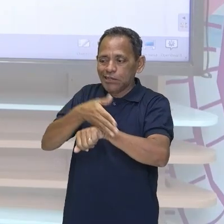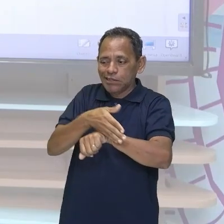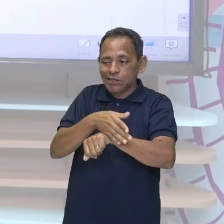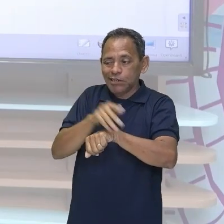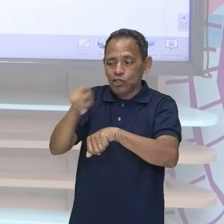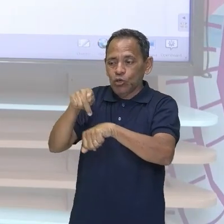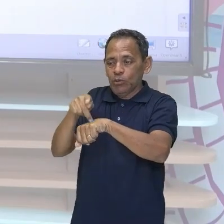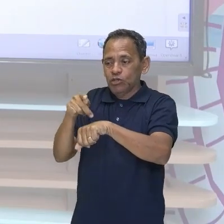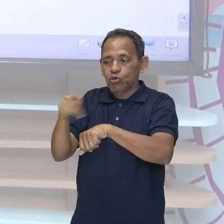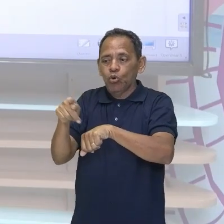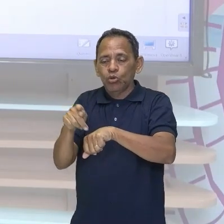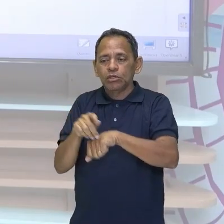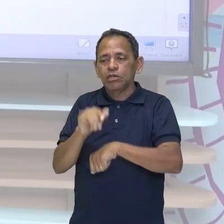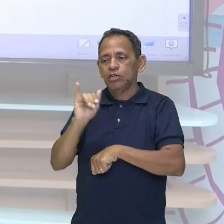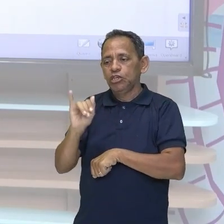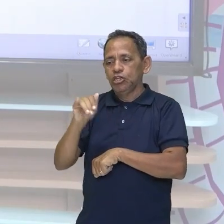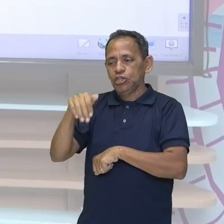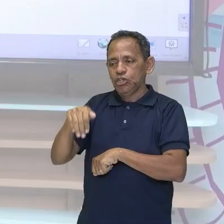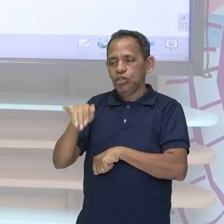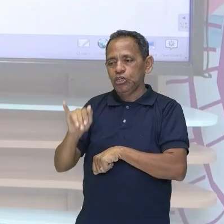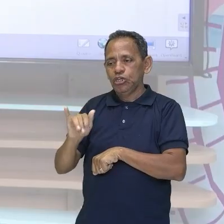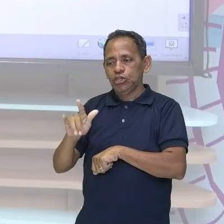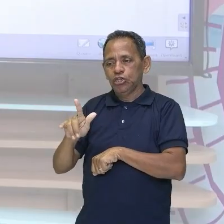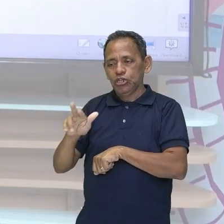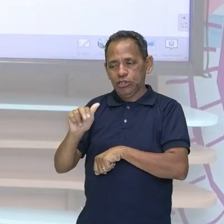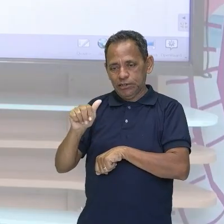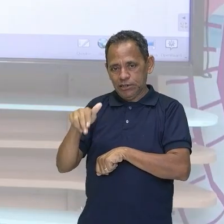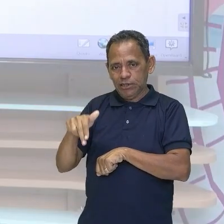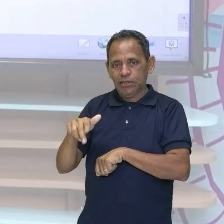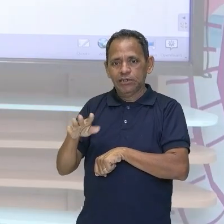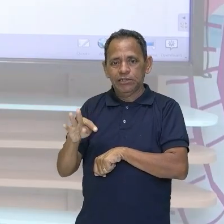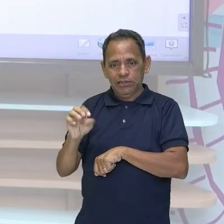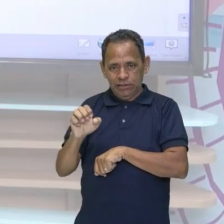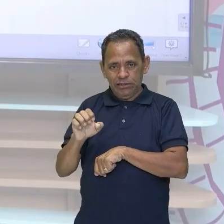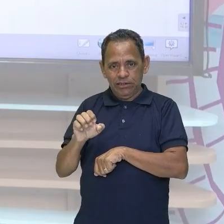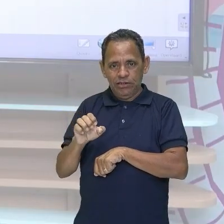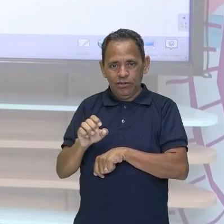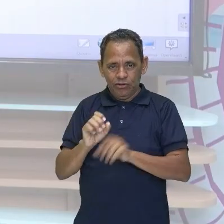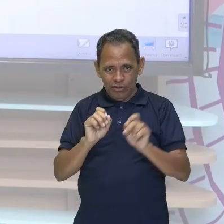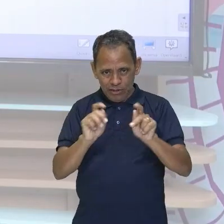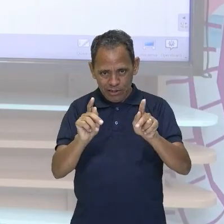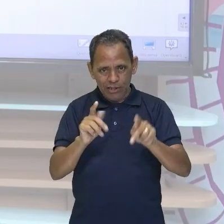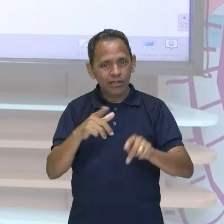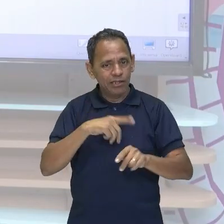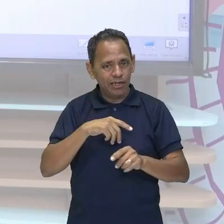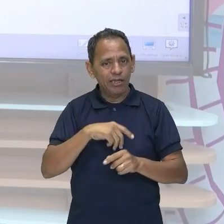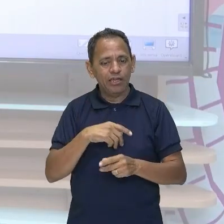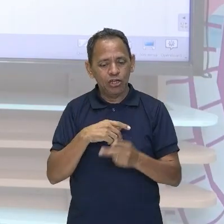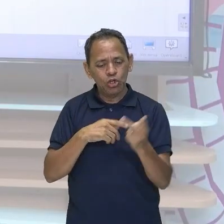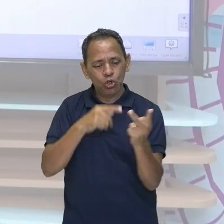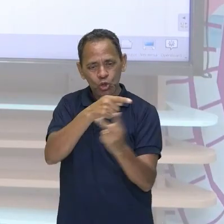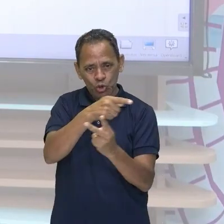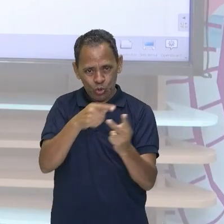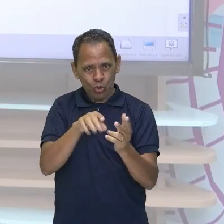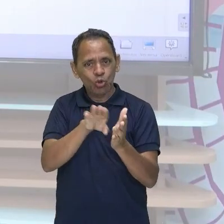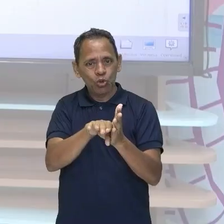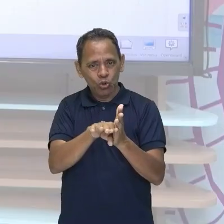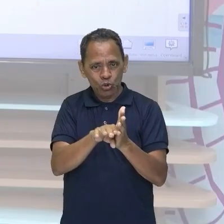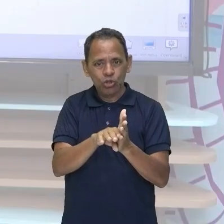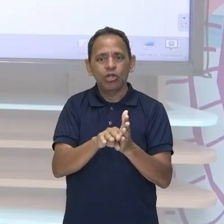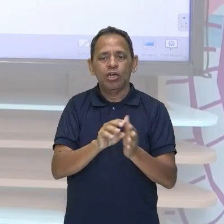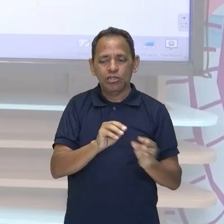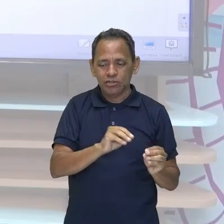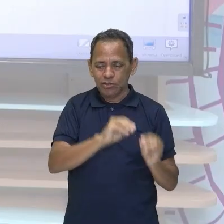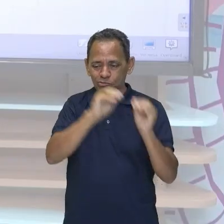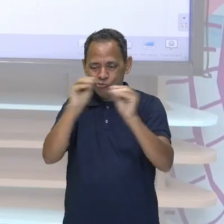ser chamada de imigrante, certo? Então, a gente tem esses dois conceitos também quando falamos de movimentos migratórios, né,